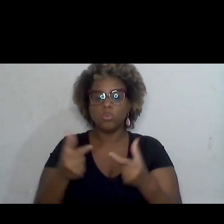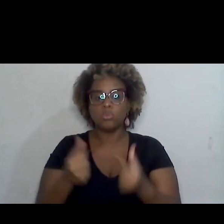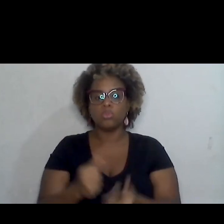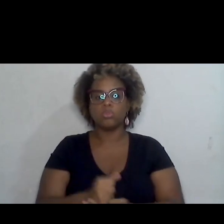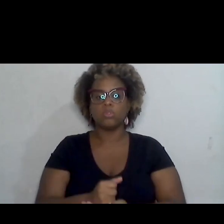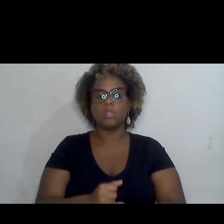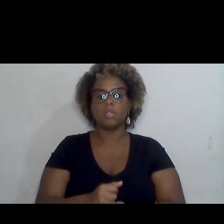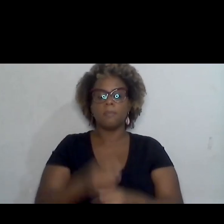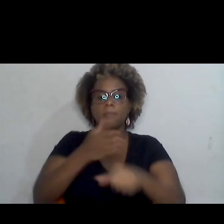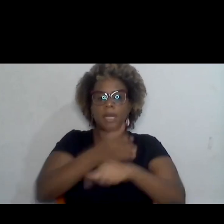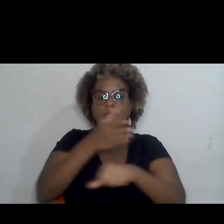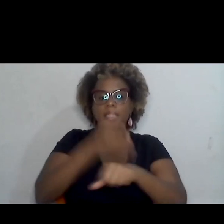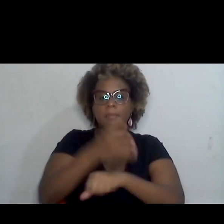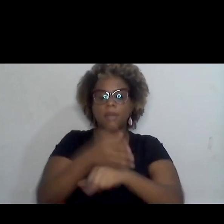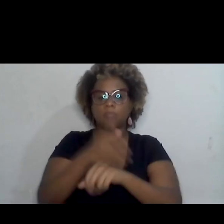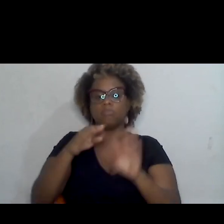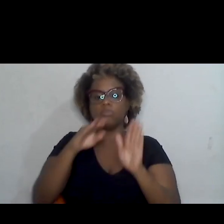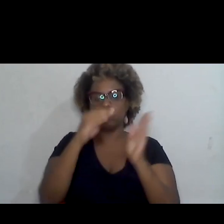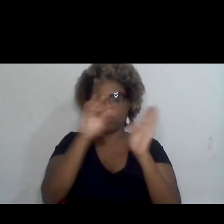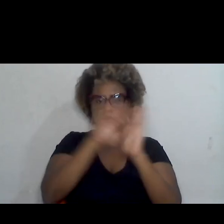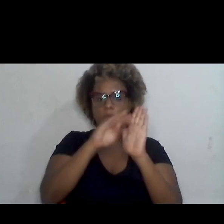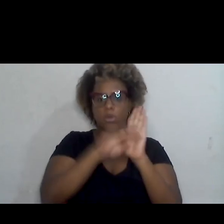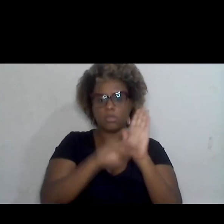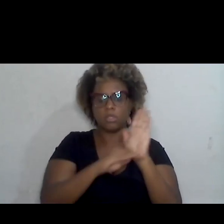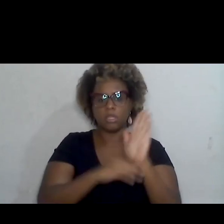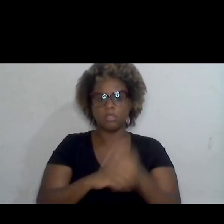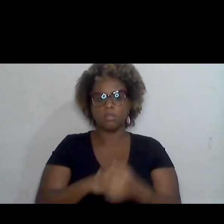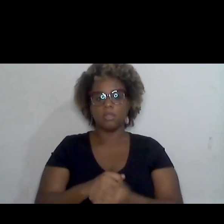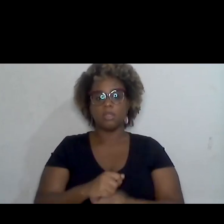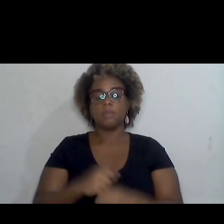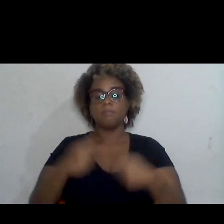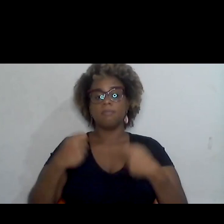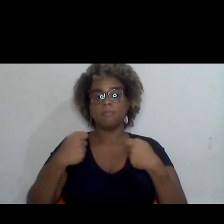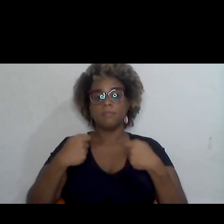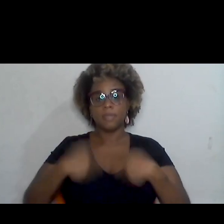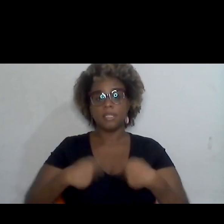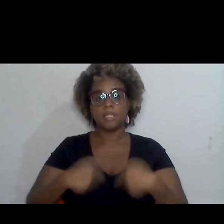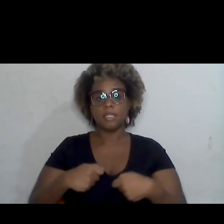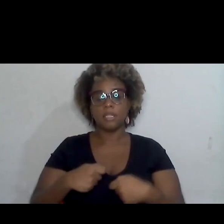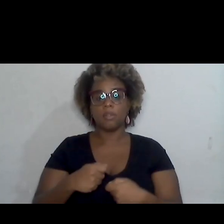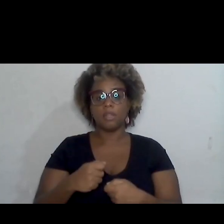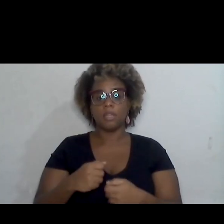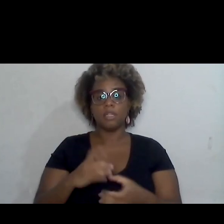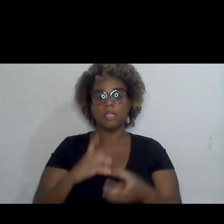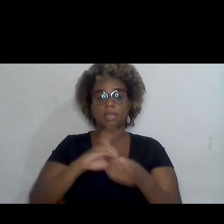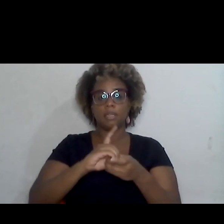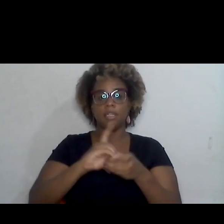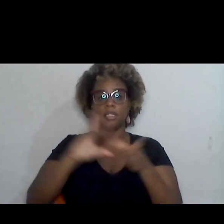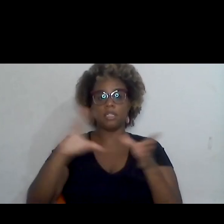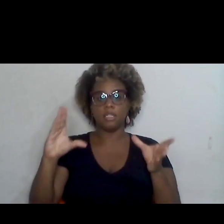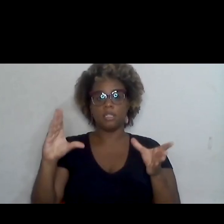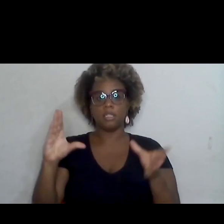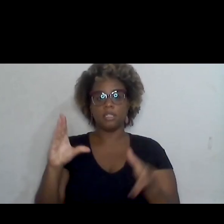participar dos processos. Agora, para se habilitar a participar dos processos, infelizmente, como Sara também disse, não depende da boa vontade de quem está na gestão.